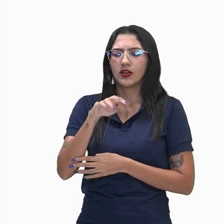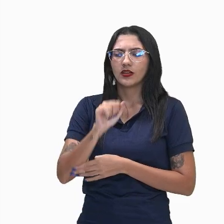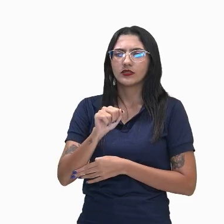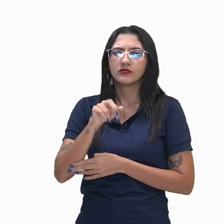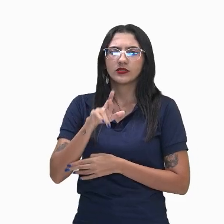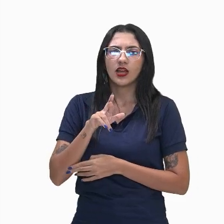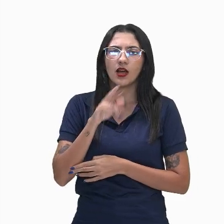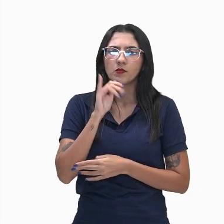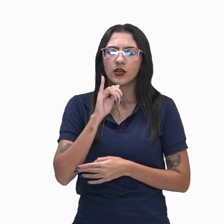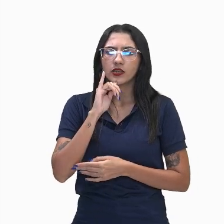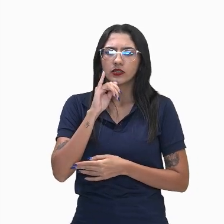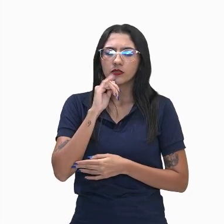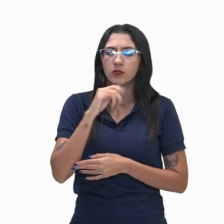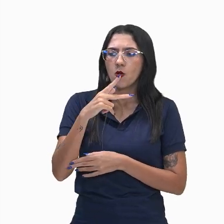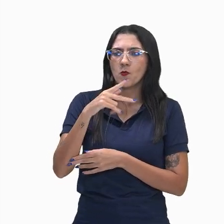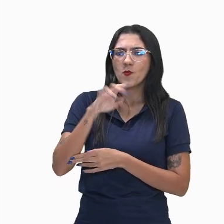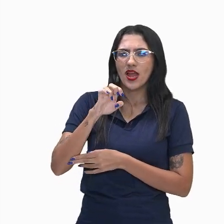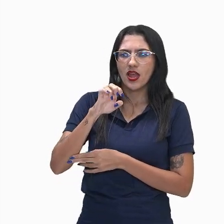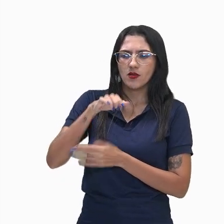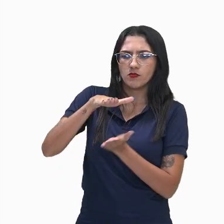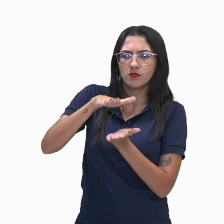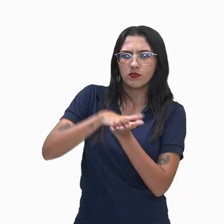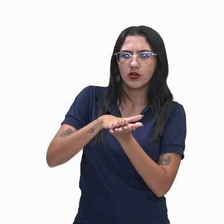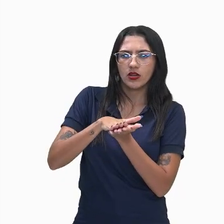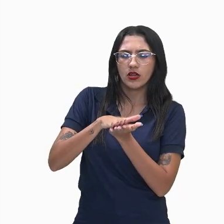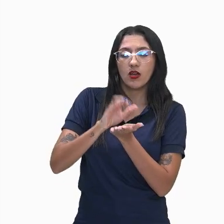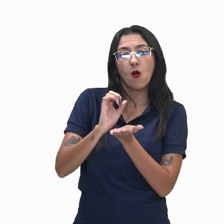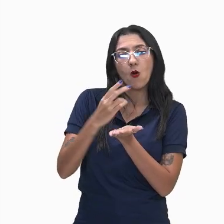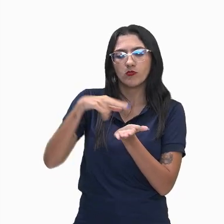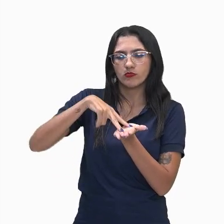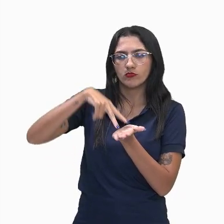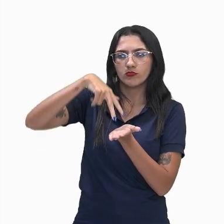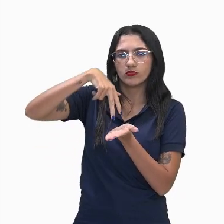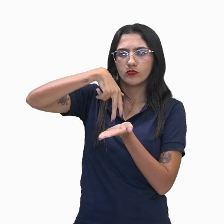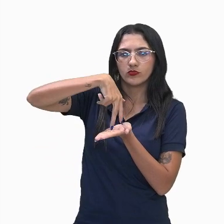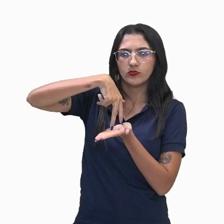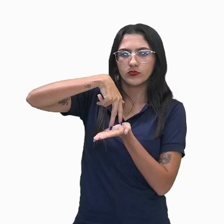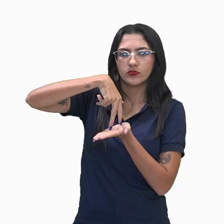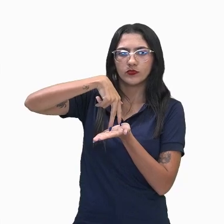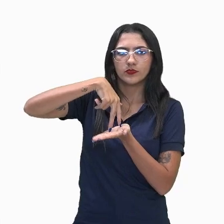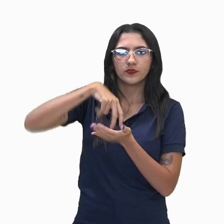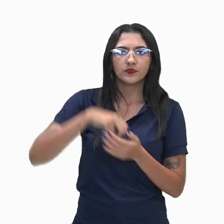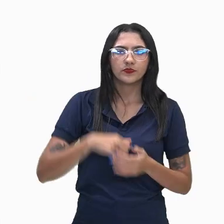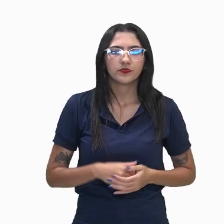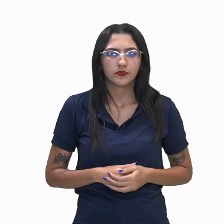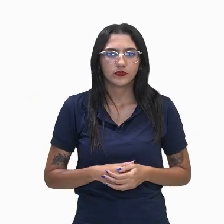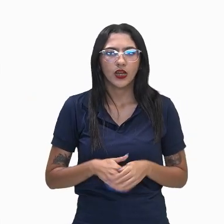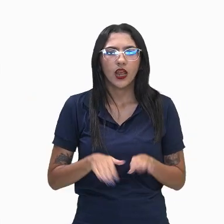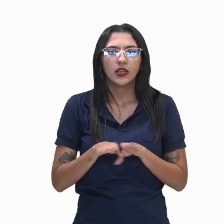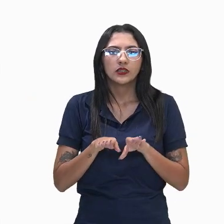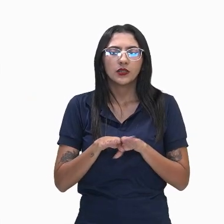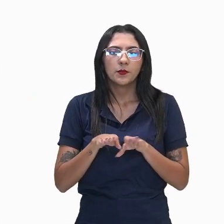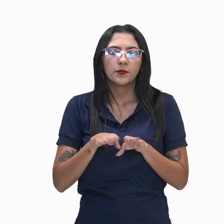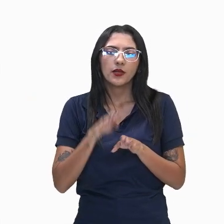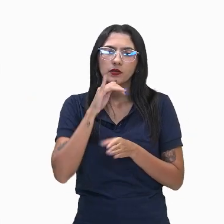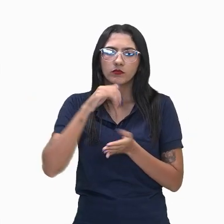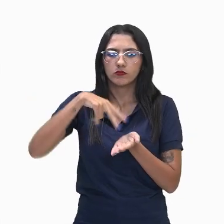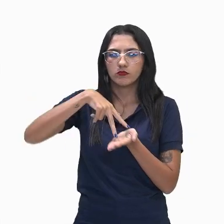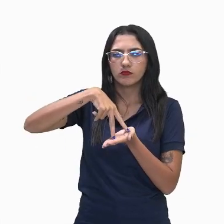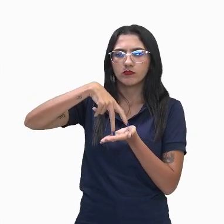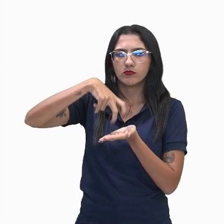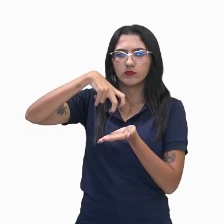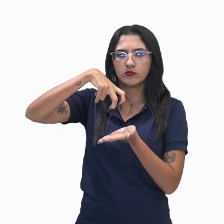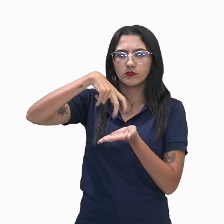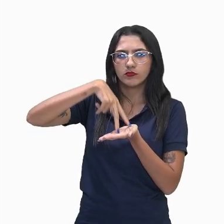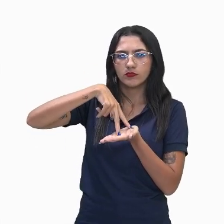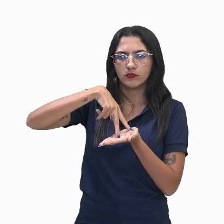a planta do pé ou fazer ponta do pé. E a dorsiflexão seria levantar, fazer o que